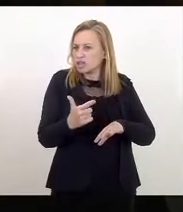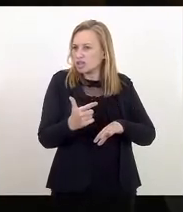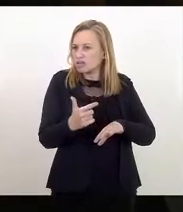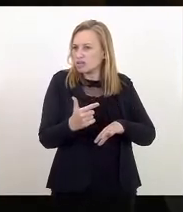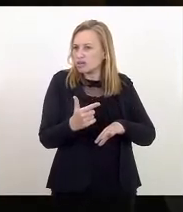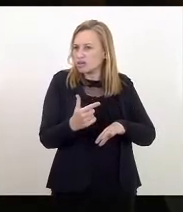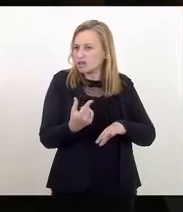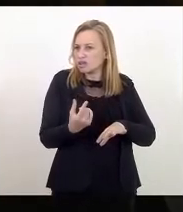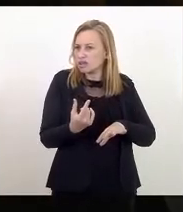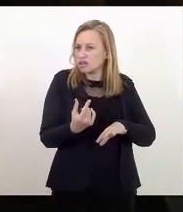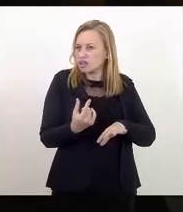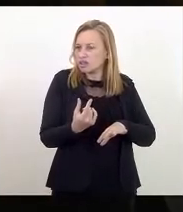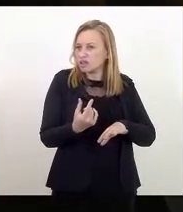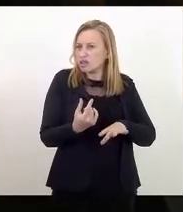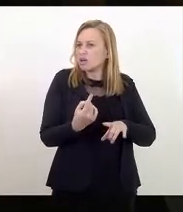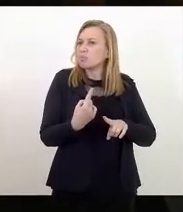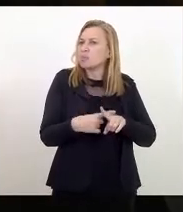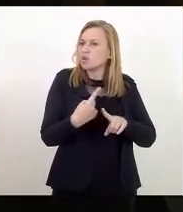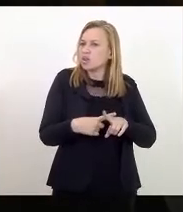Pública também não tem esse direito?